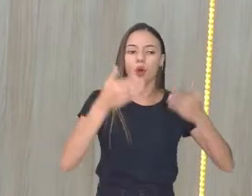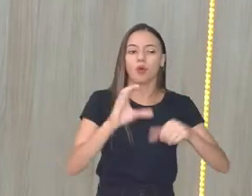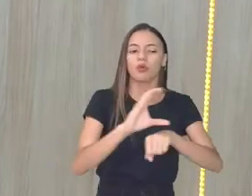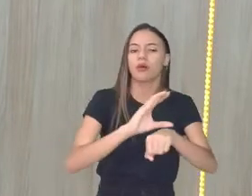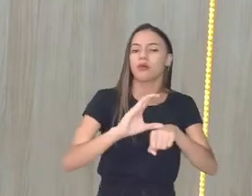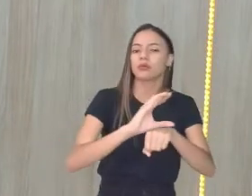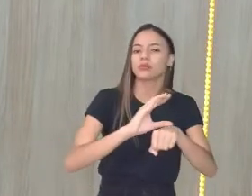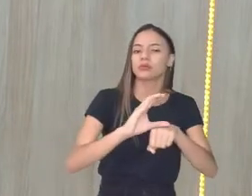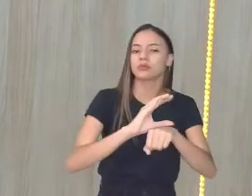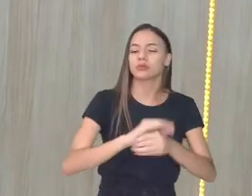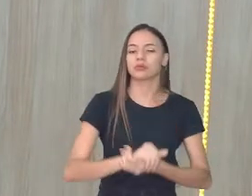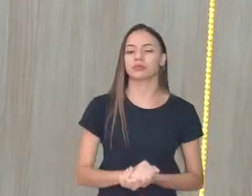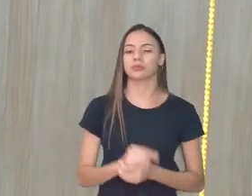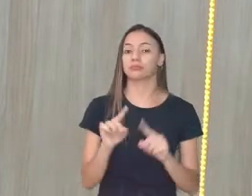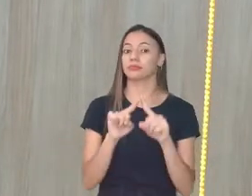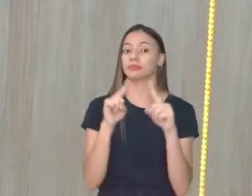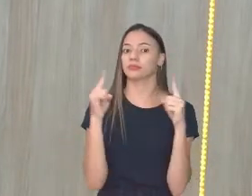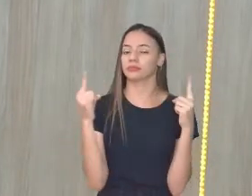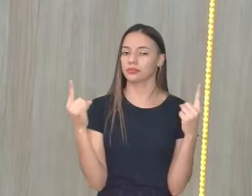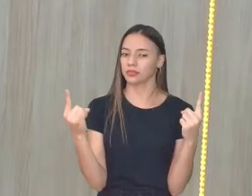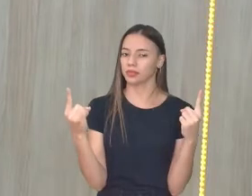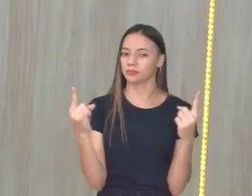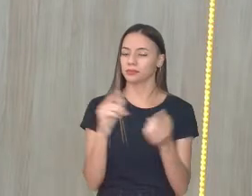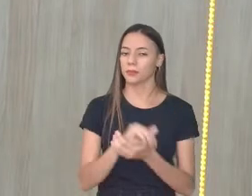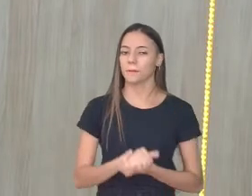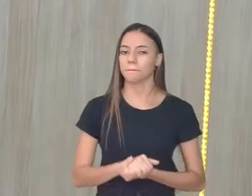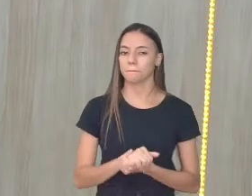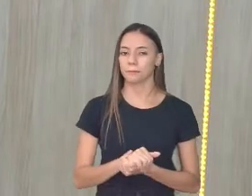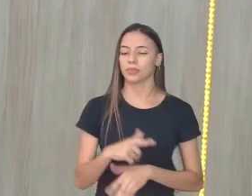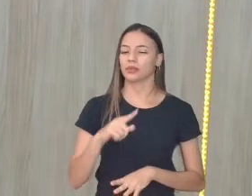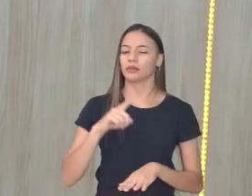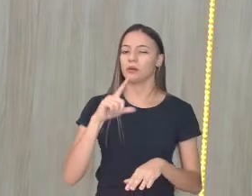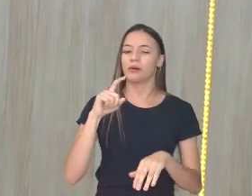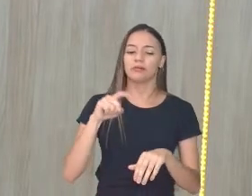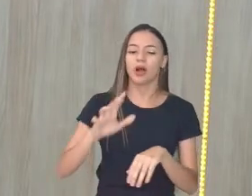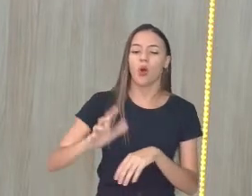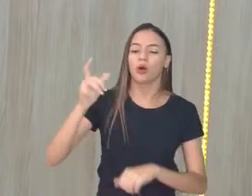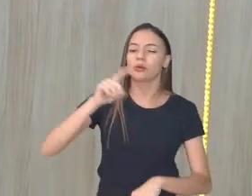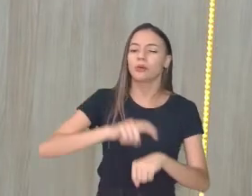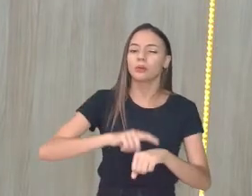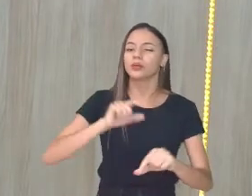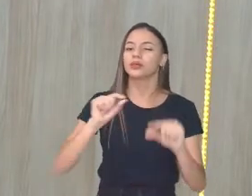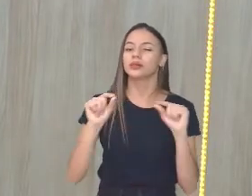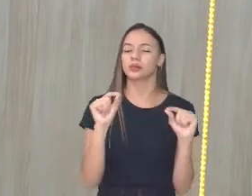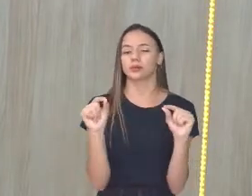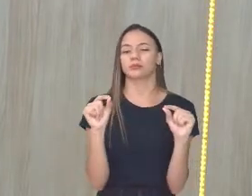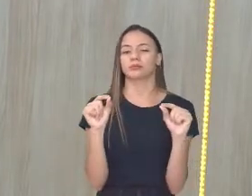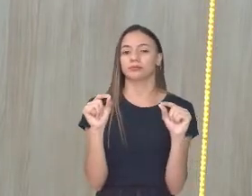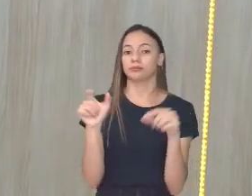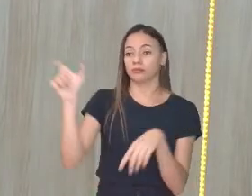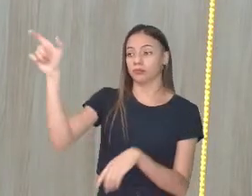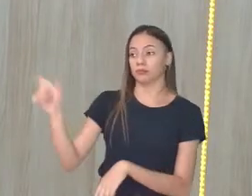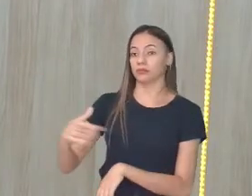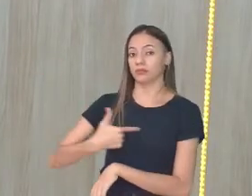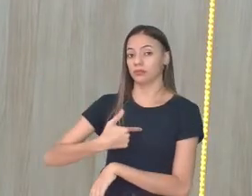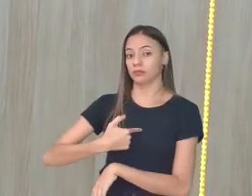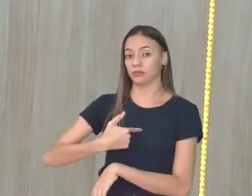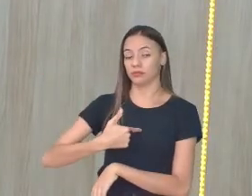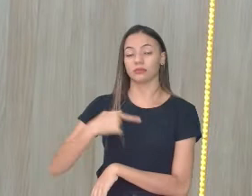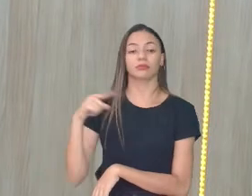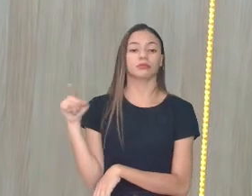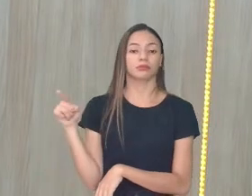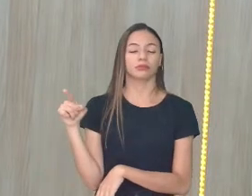Constituição, porém vai chegar um momento, né, em que o próprio Vargas ele vai